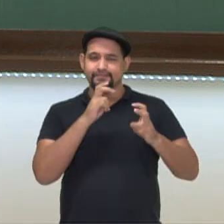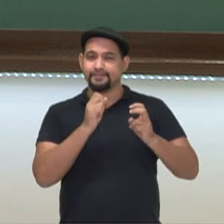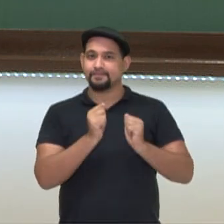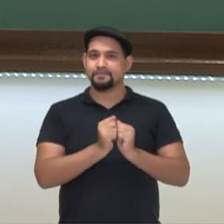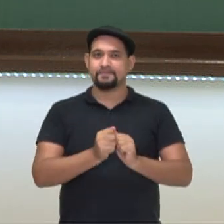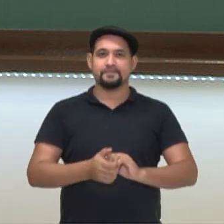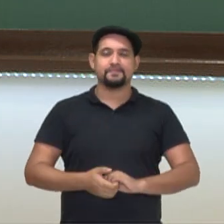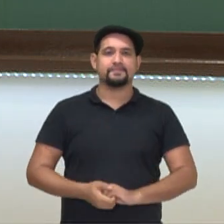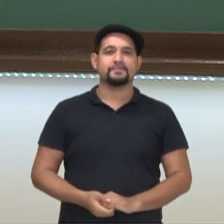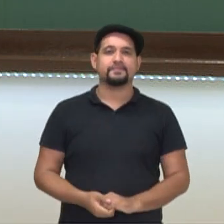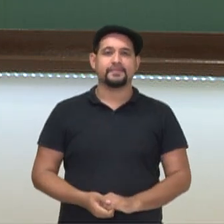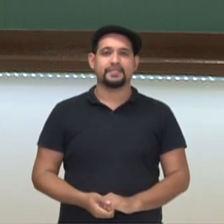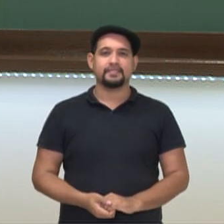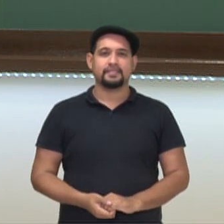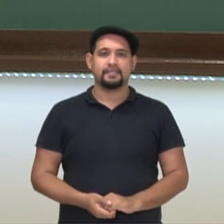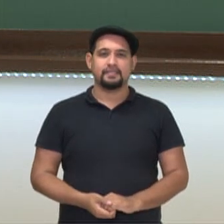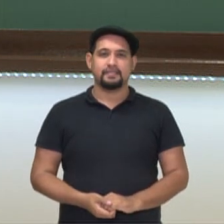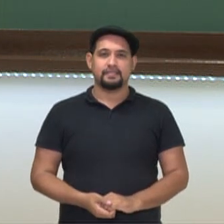comigo.